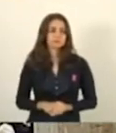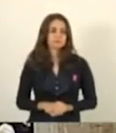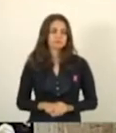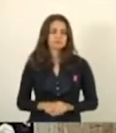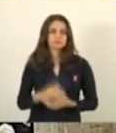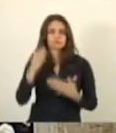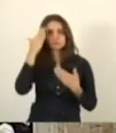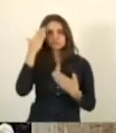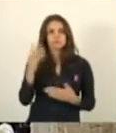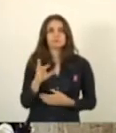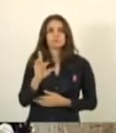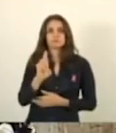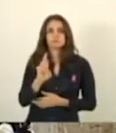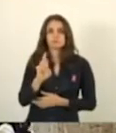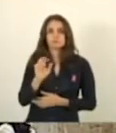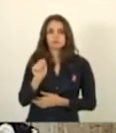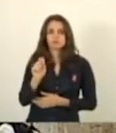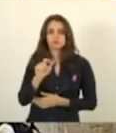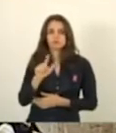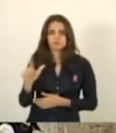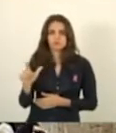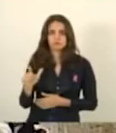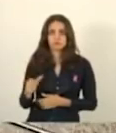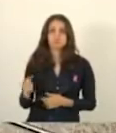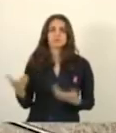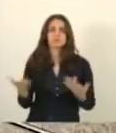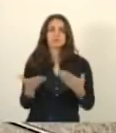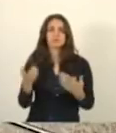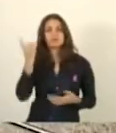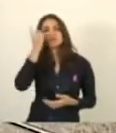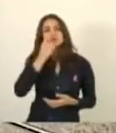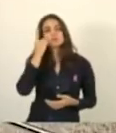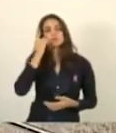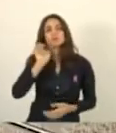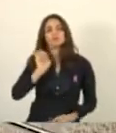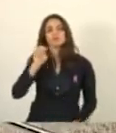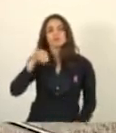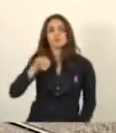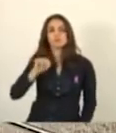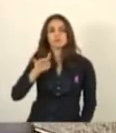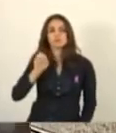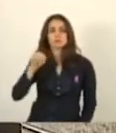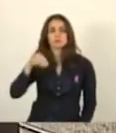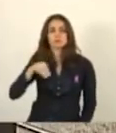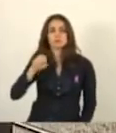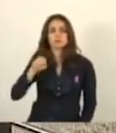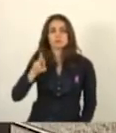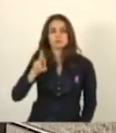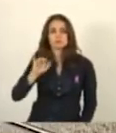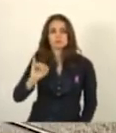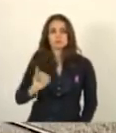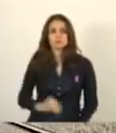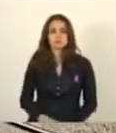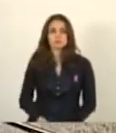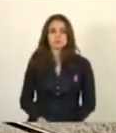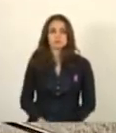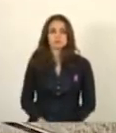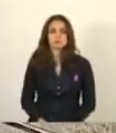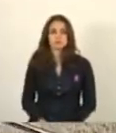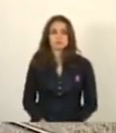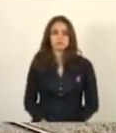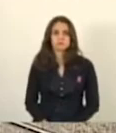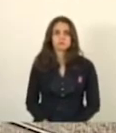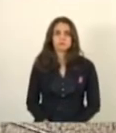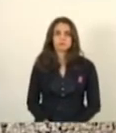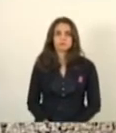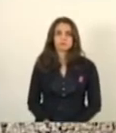Obrigado, deputado Rafael Favato. Com a palavra, o deputado Emílio Mameri.